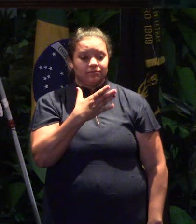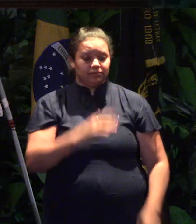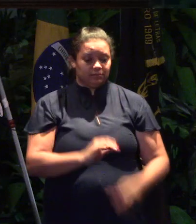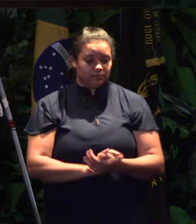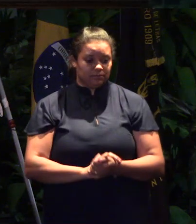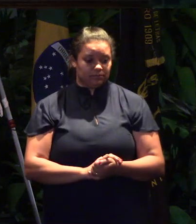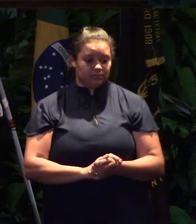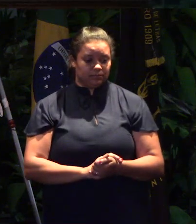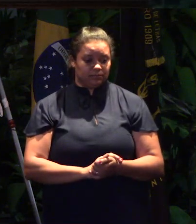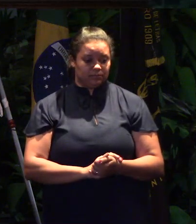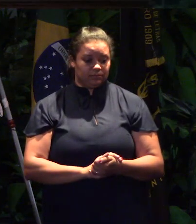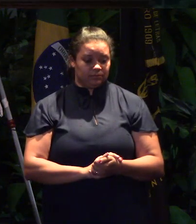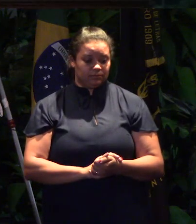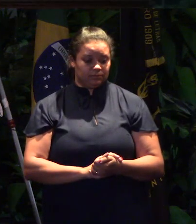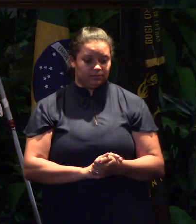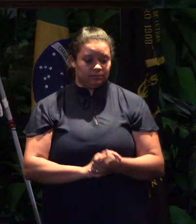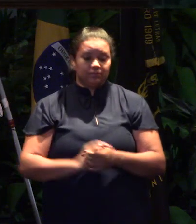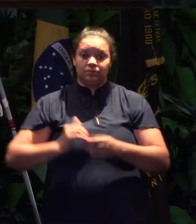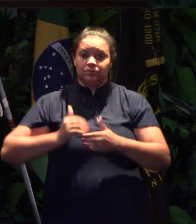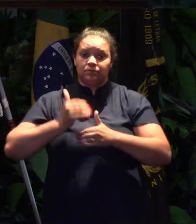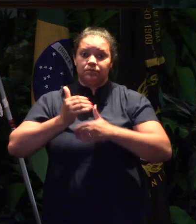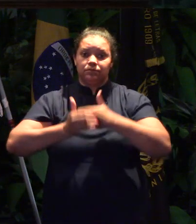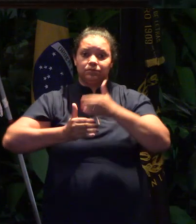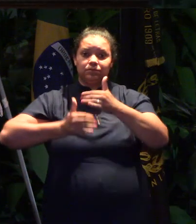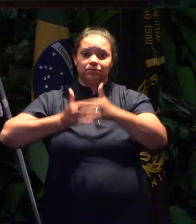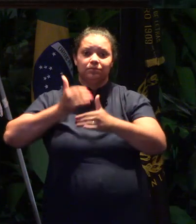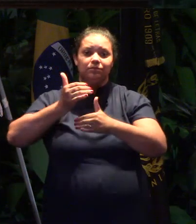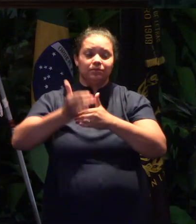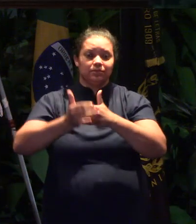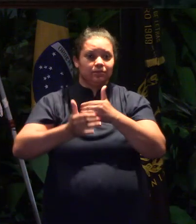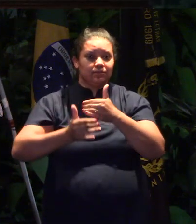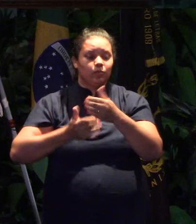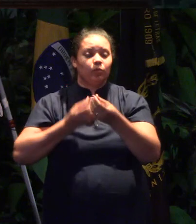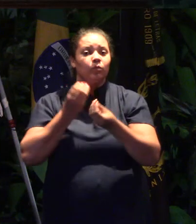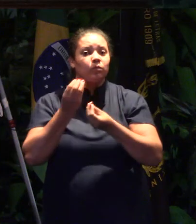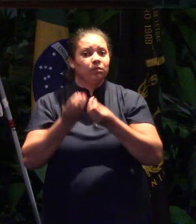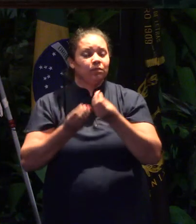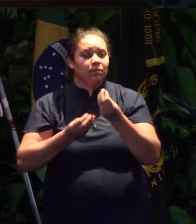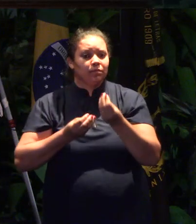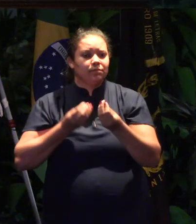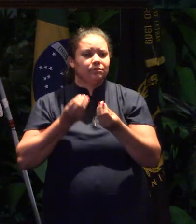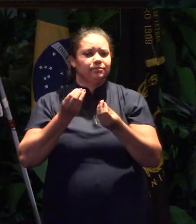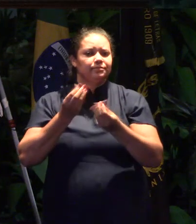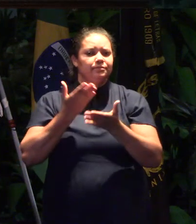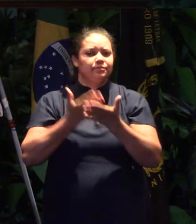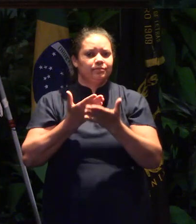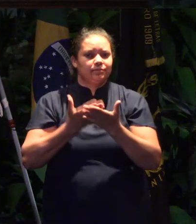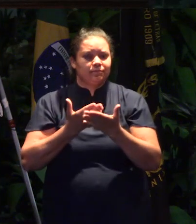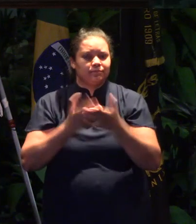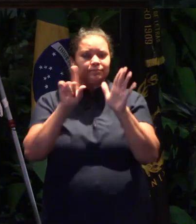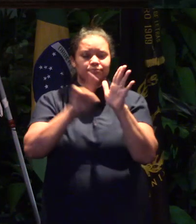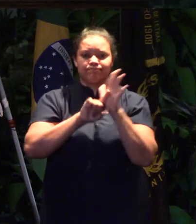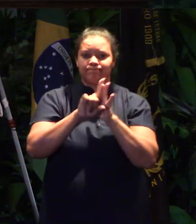sobre o avanço da tecnologia, né, como favorece todo esse seu processo, inclusive